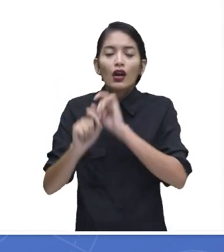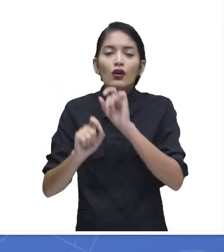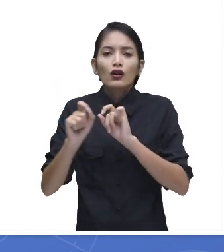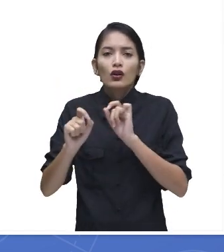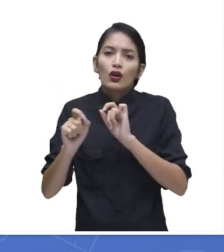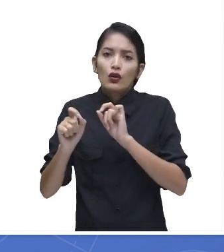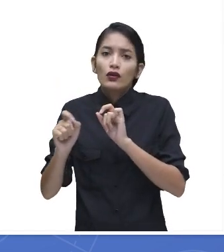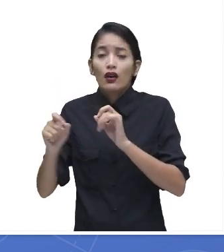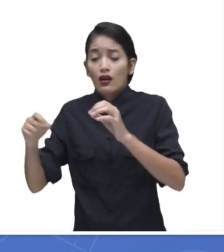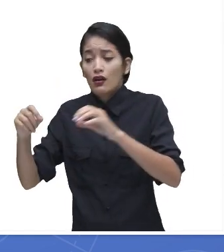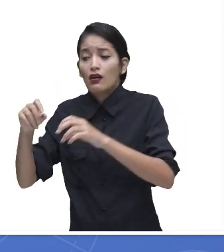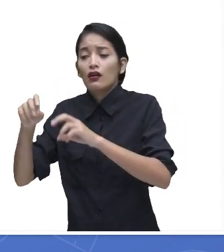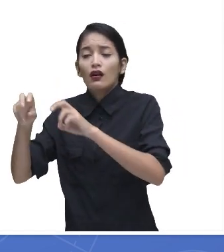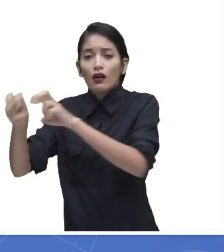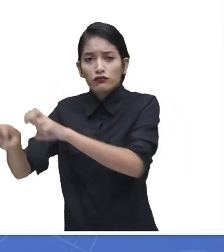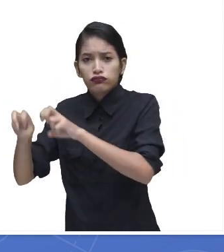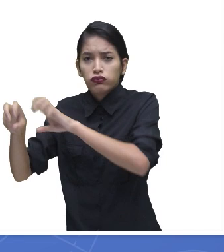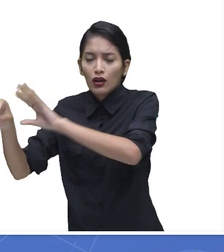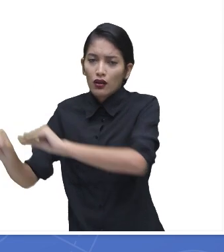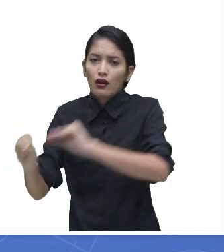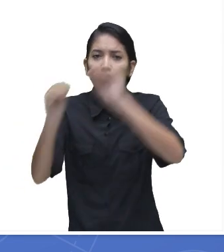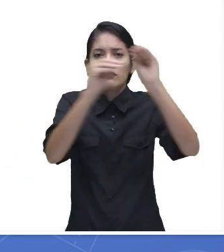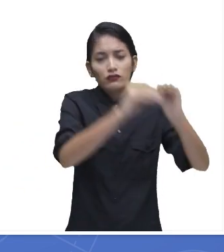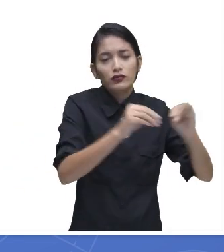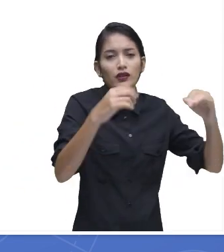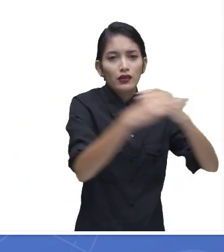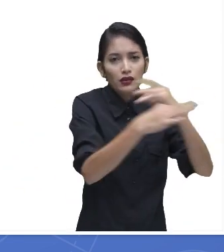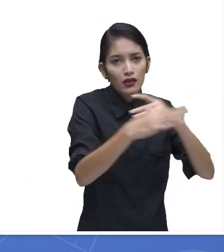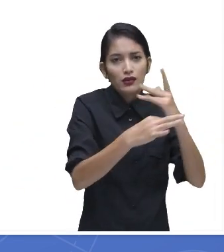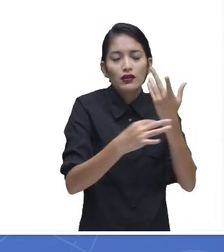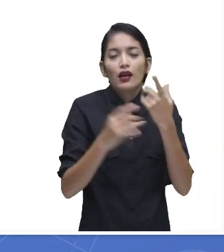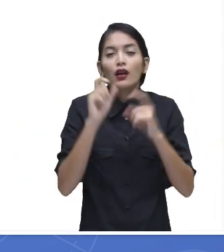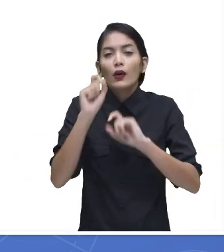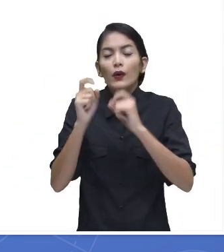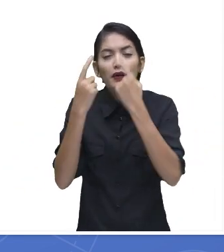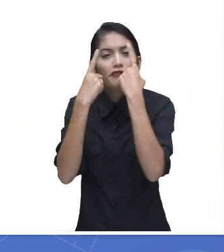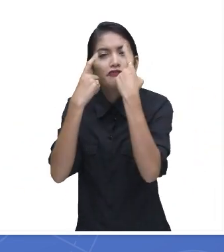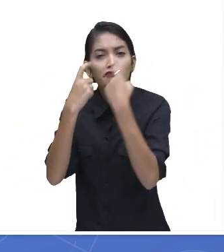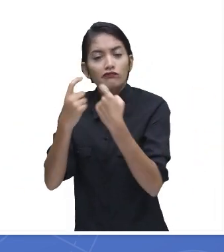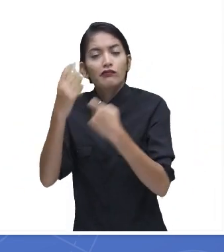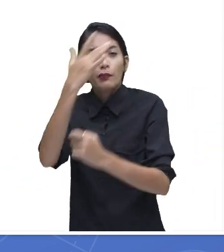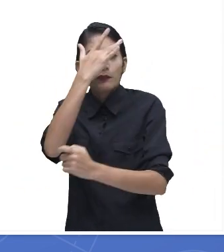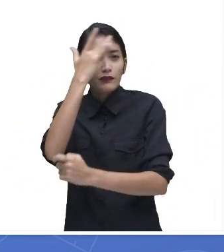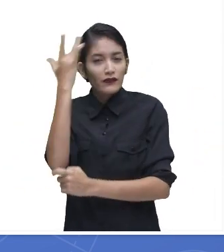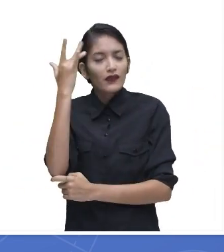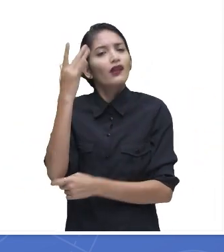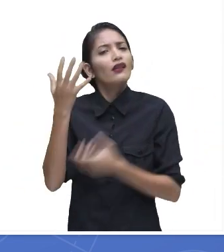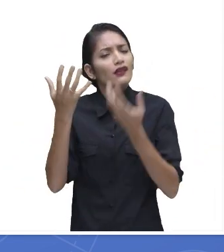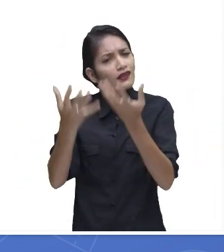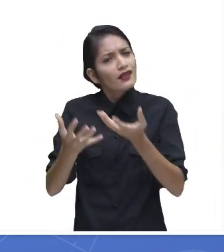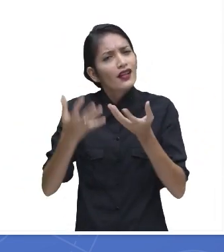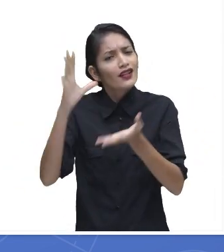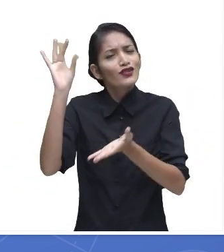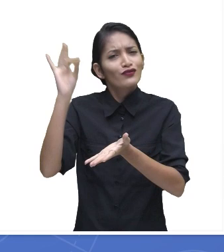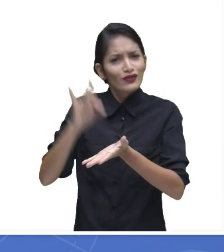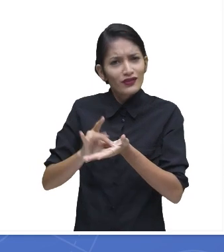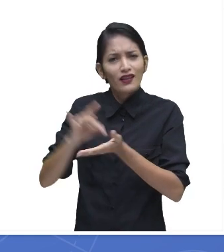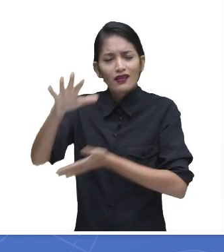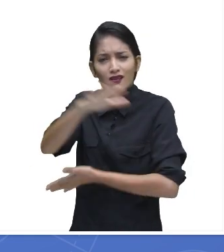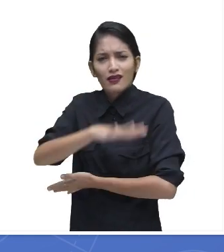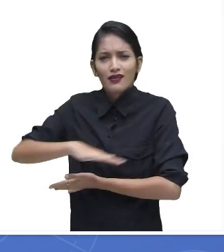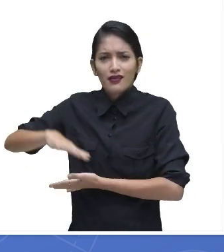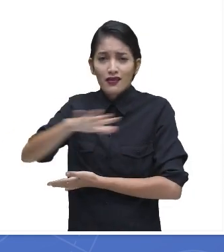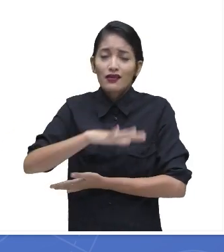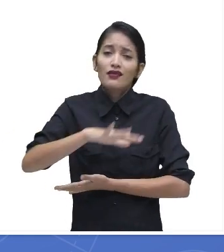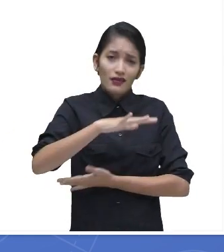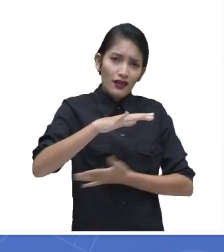mencionou aqui para vocês, né, o fato de ter esse interesse muito maior das pessoas em quererem ir, né, para áreas mais